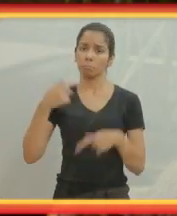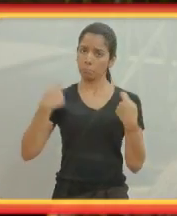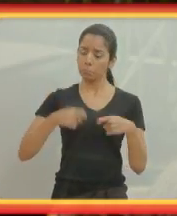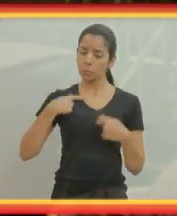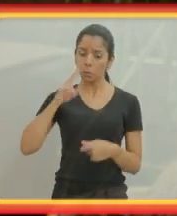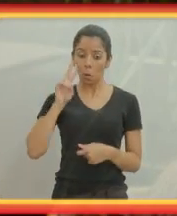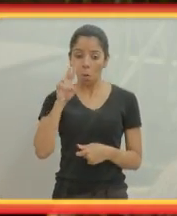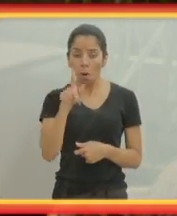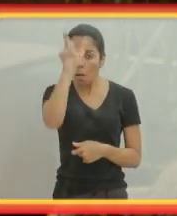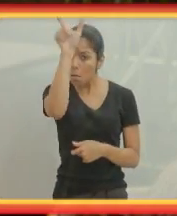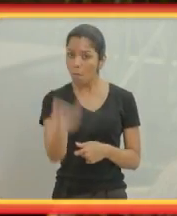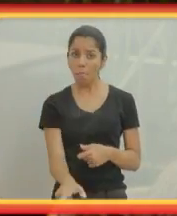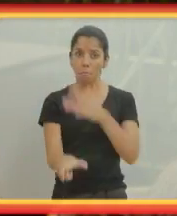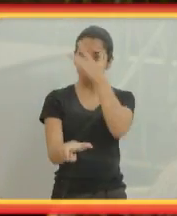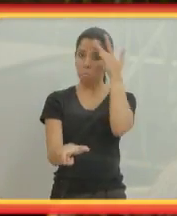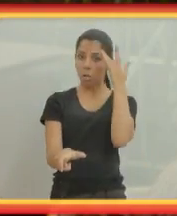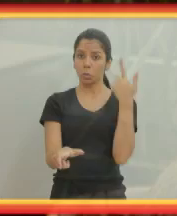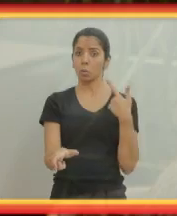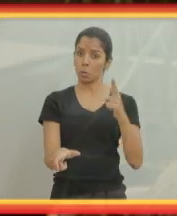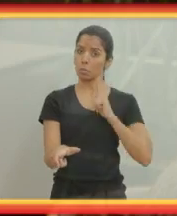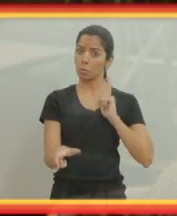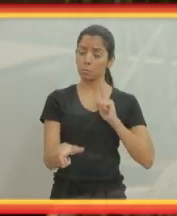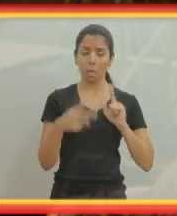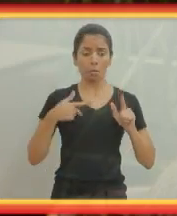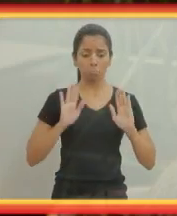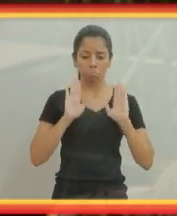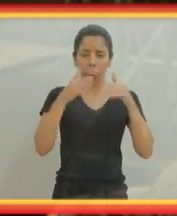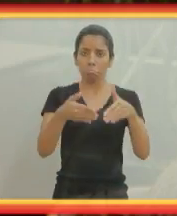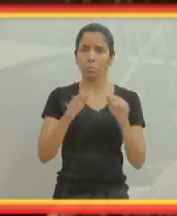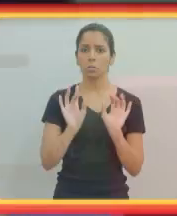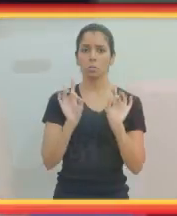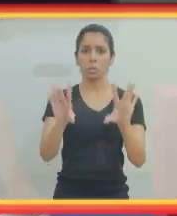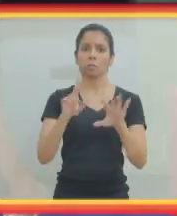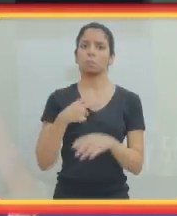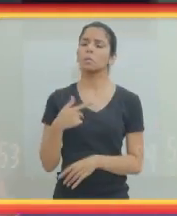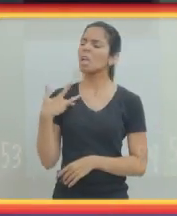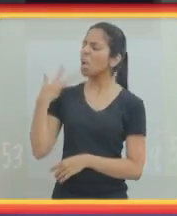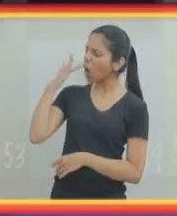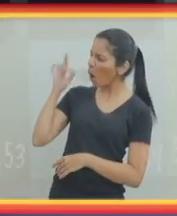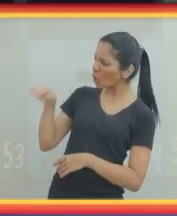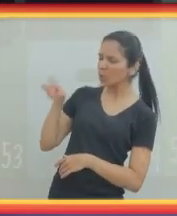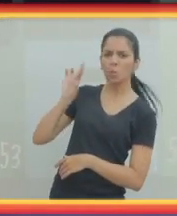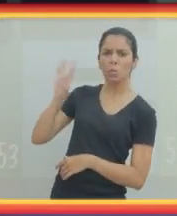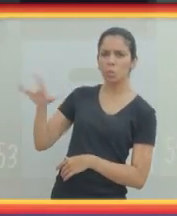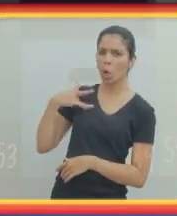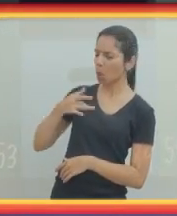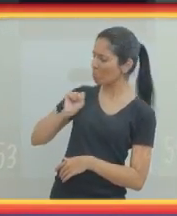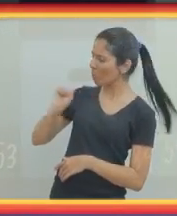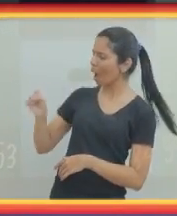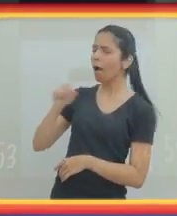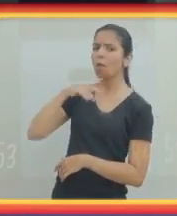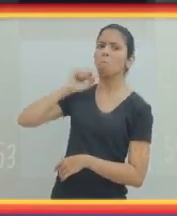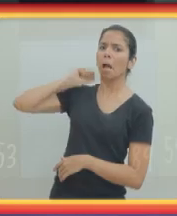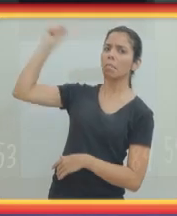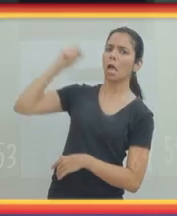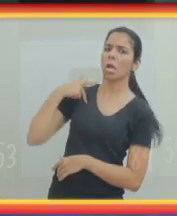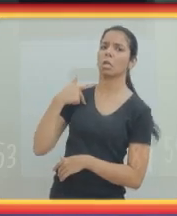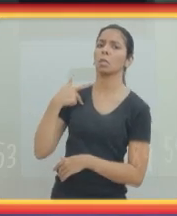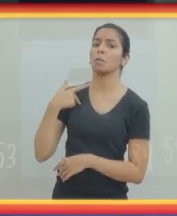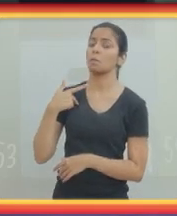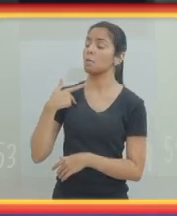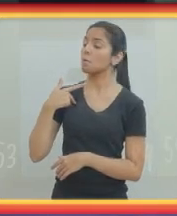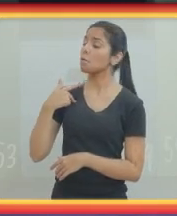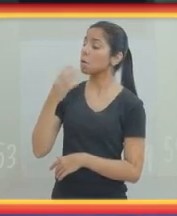isso, é preciso encará-los como indivíduos, como pessoas que têm as suas especificidades. Acho que você só mataria um cachorro se A,